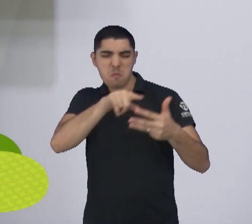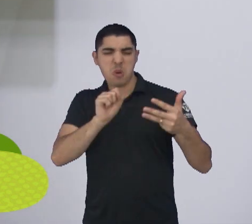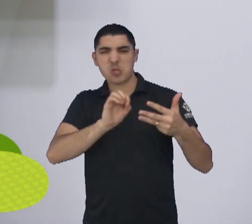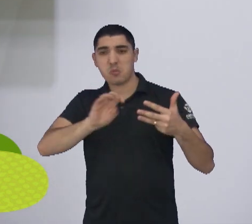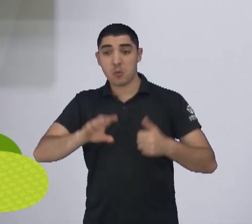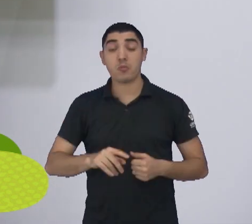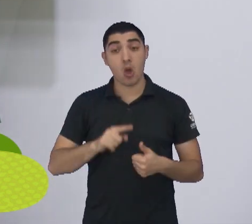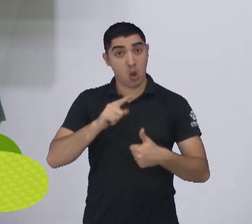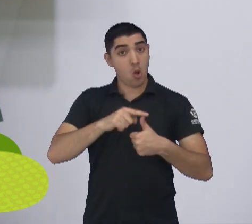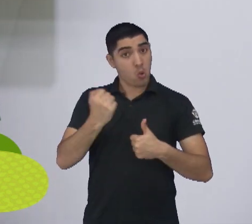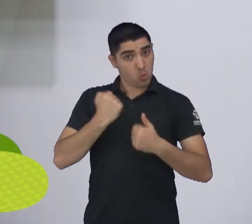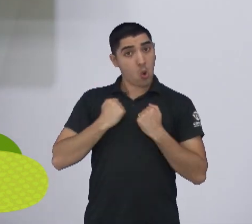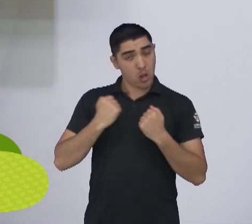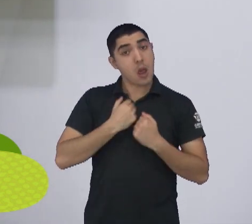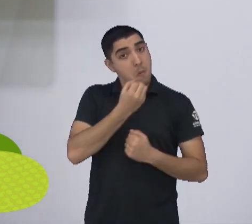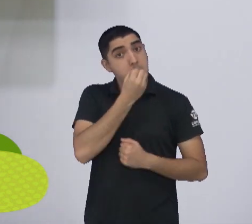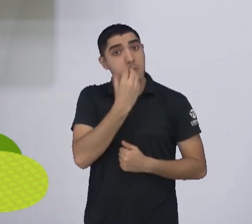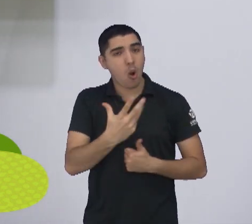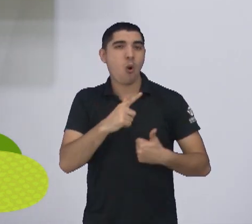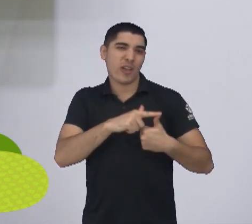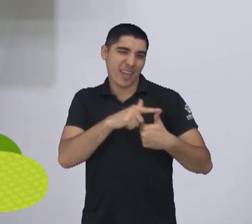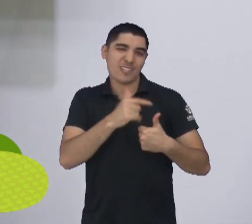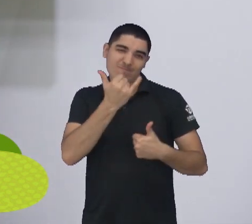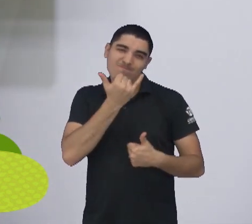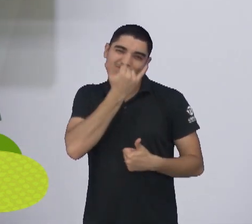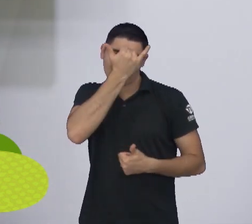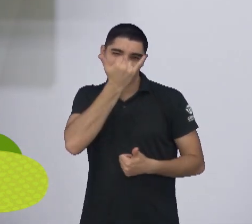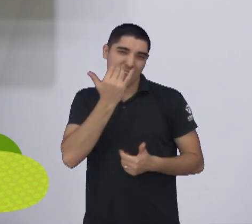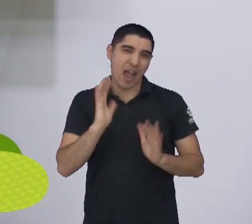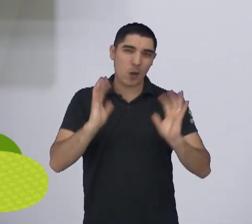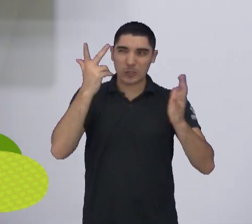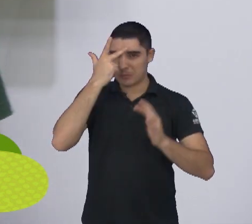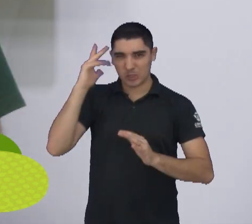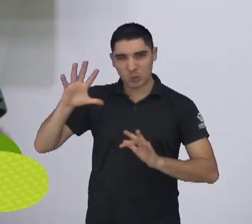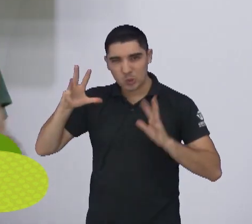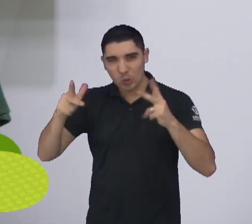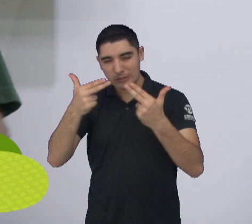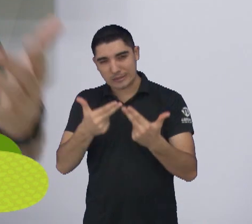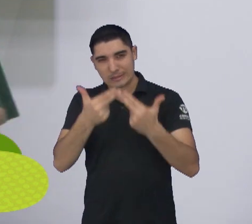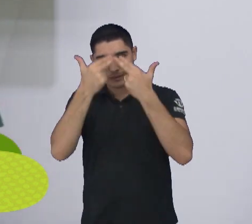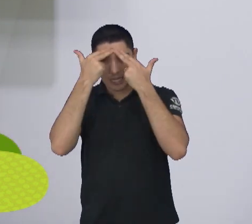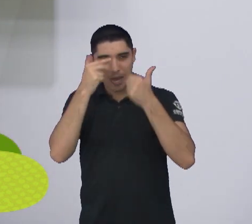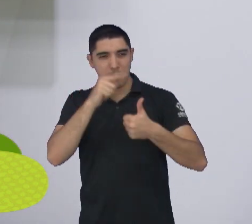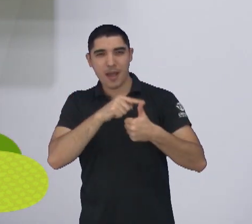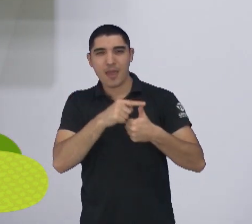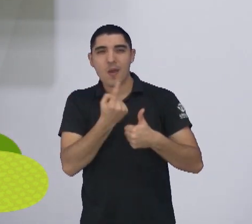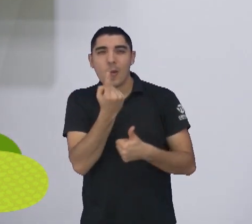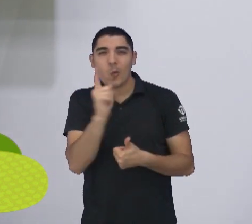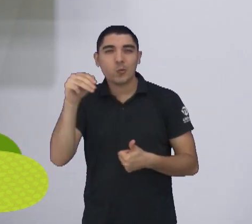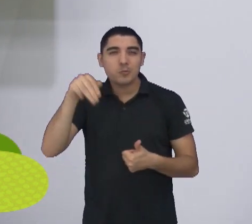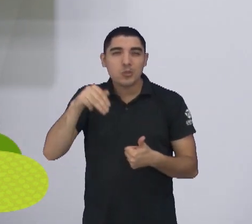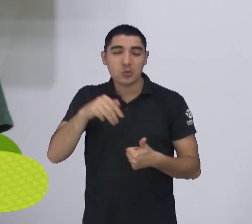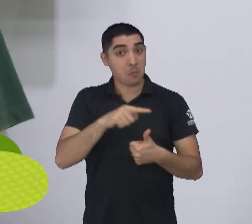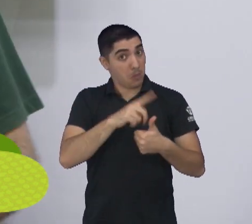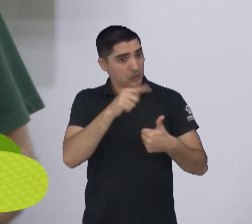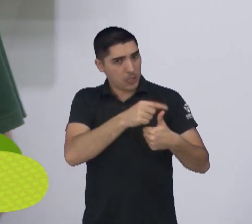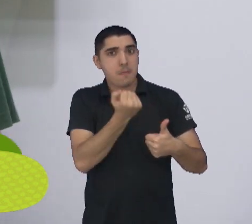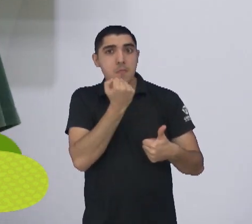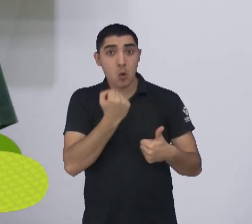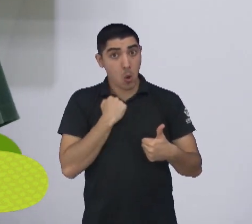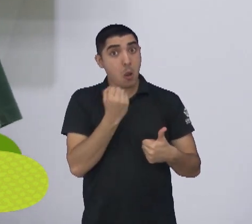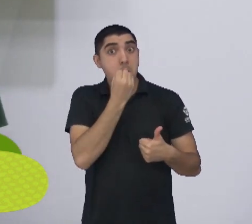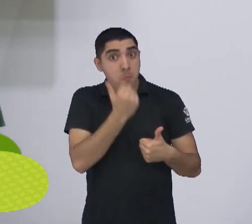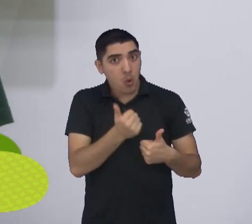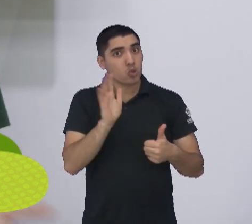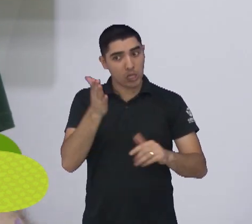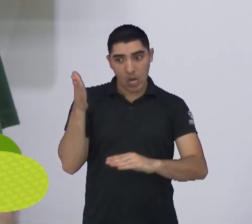Luiz Augusto é um bom goleiro, apesar de ter ficado marcado pela falha, né, do último minuto, no último jogo, mas ele é um bom goleiro, salvou o São José